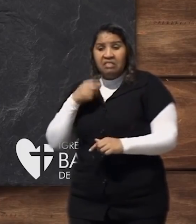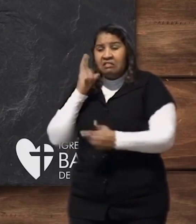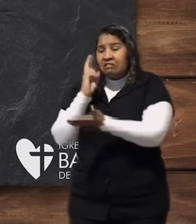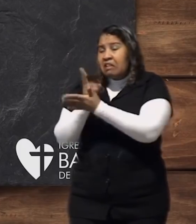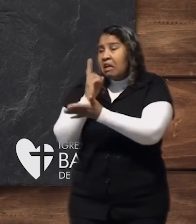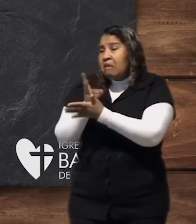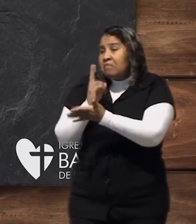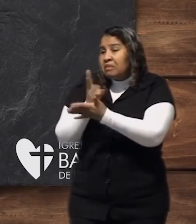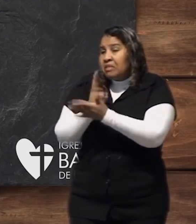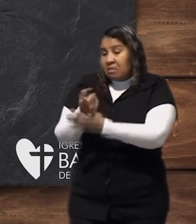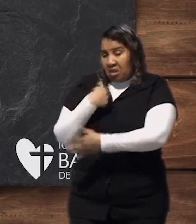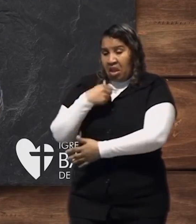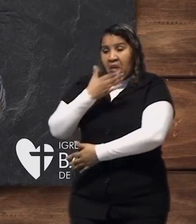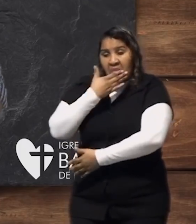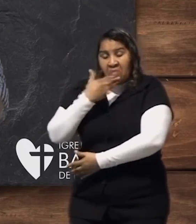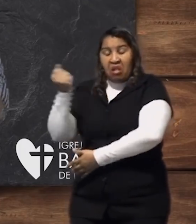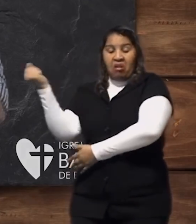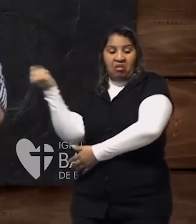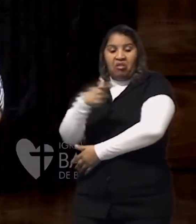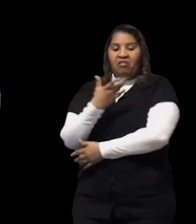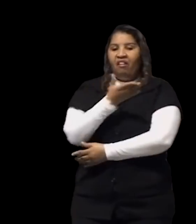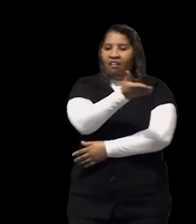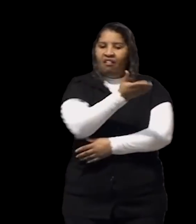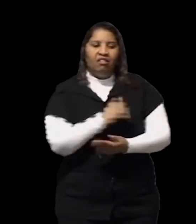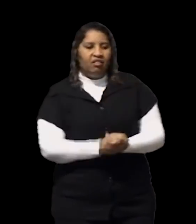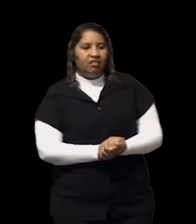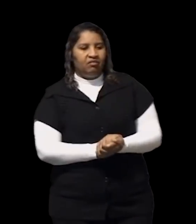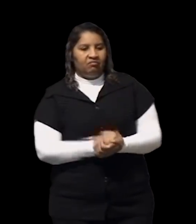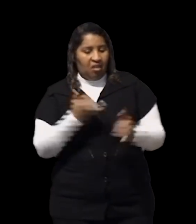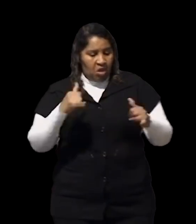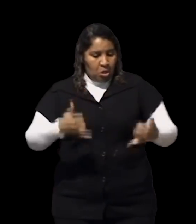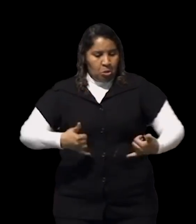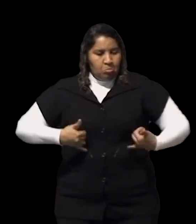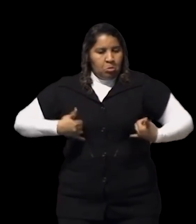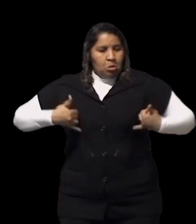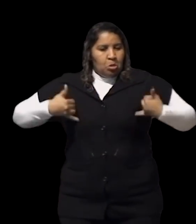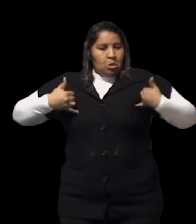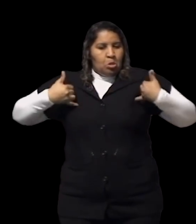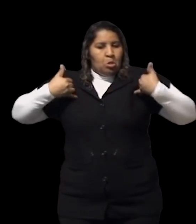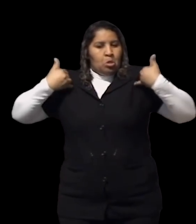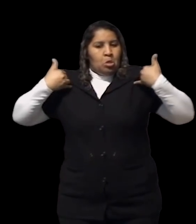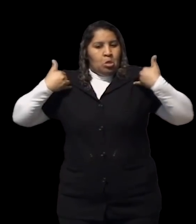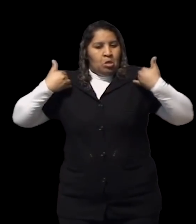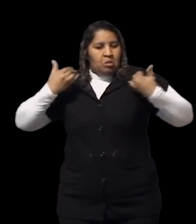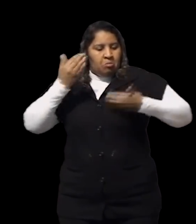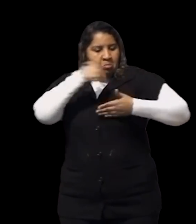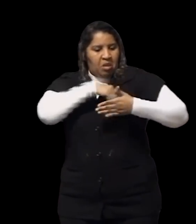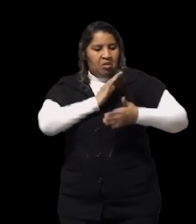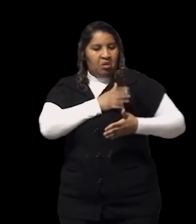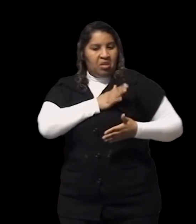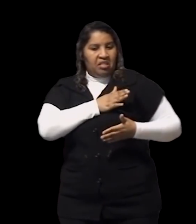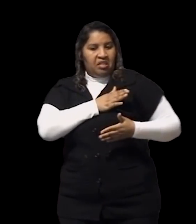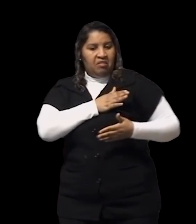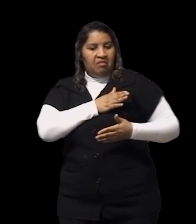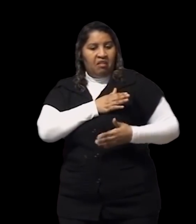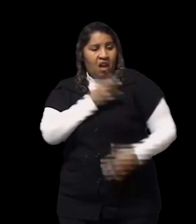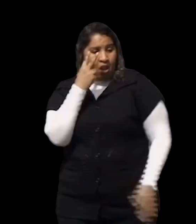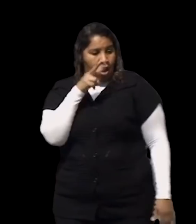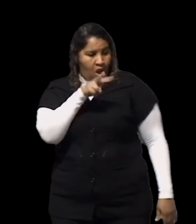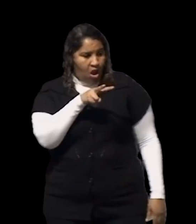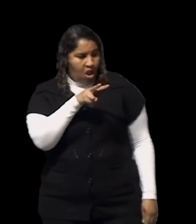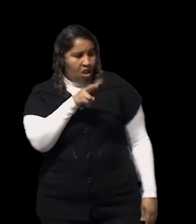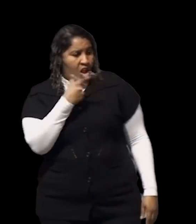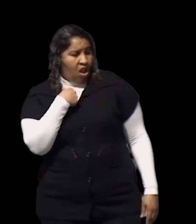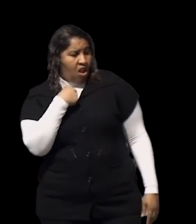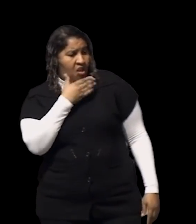é um orgulho a uma soberba dentro do coração dele que diz assim eu sou melhor do que aquele seu